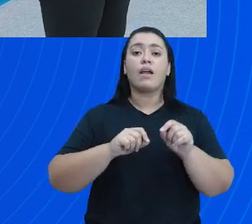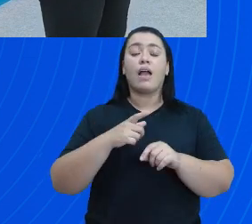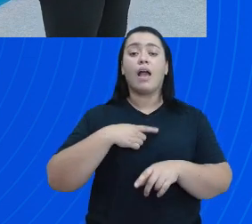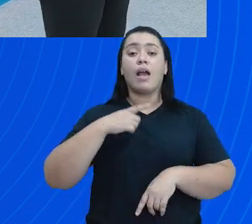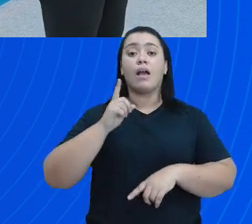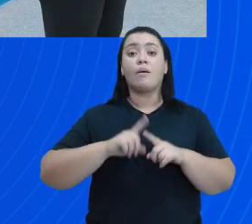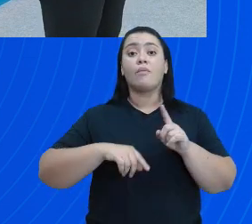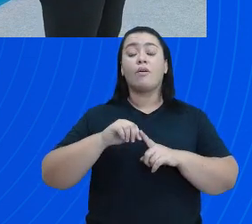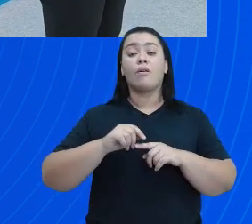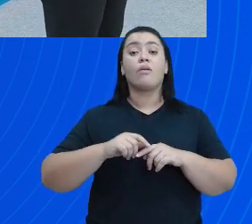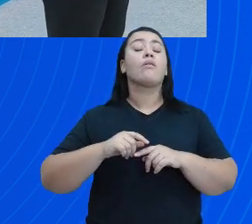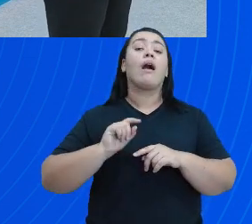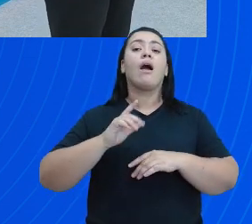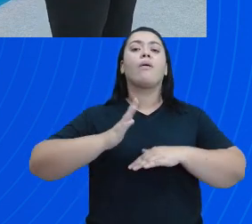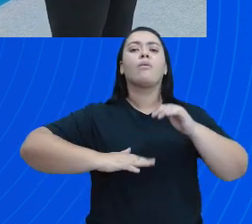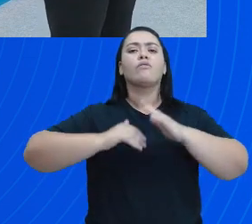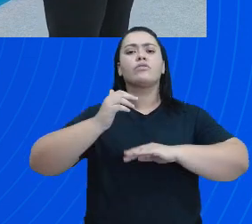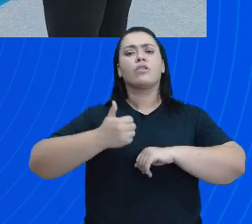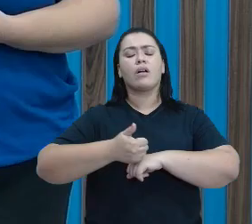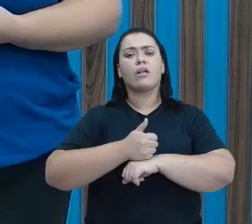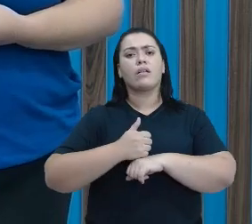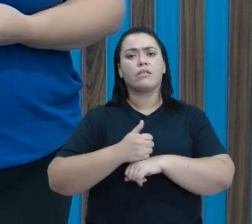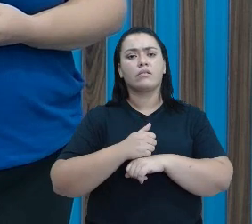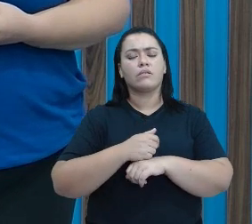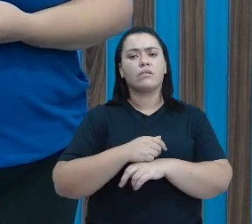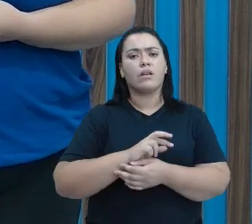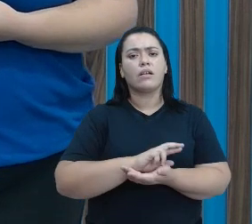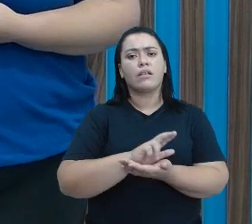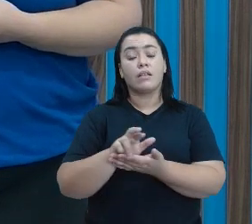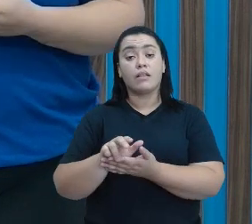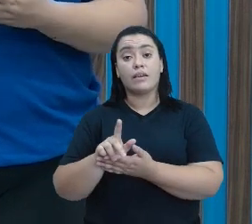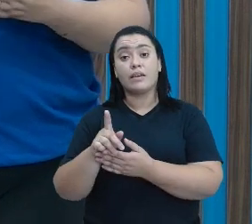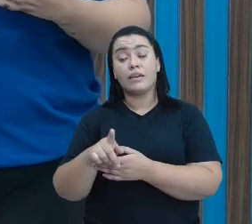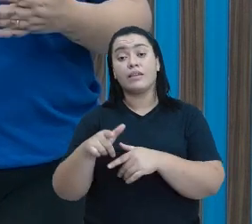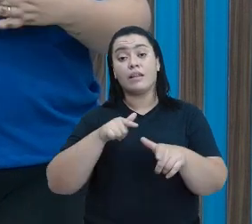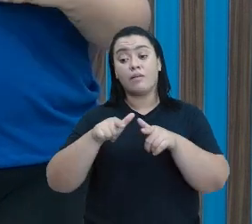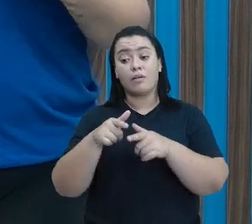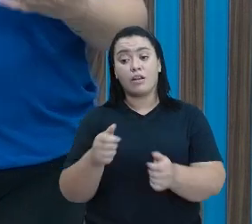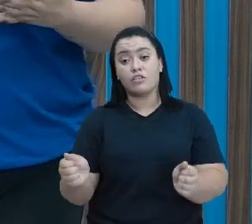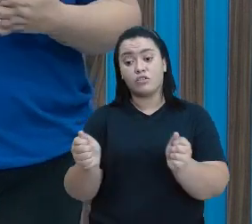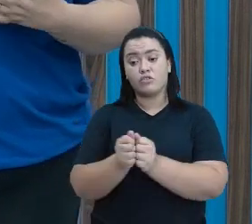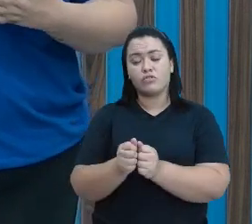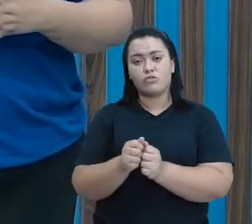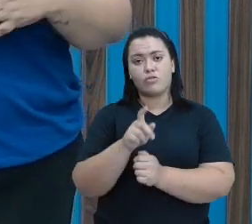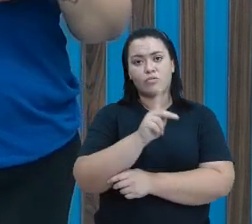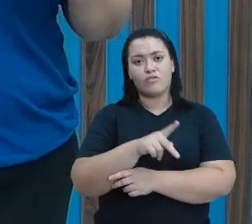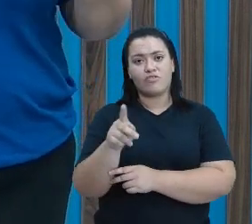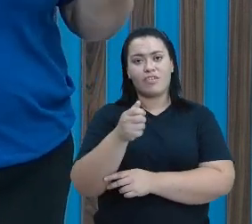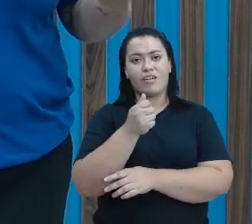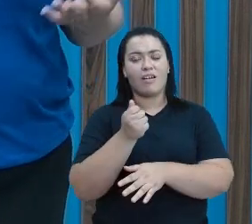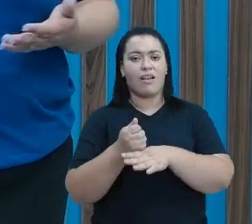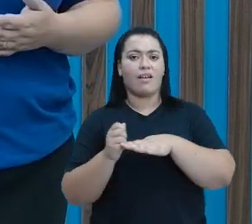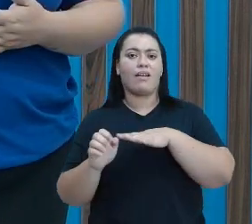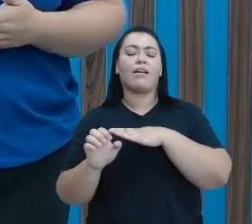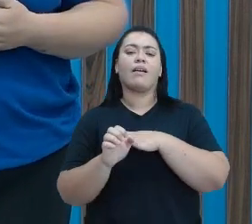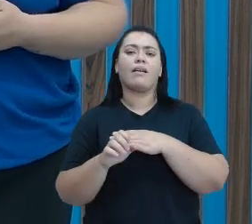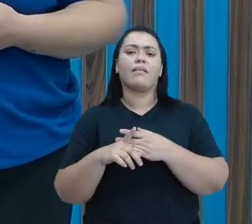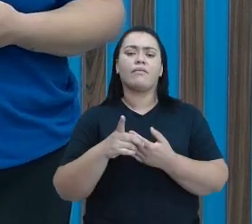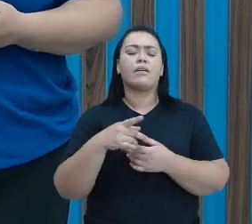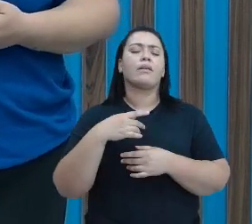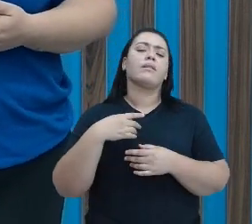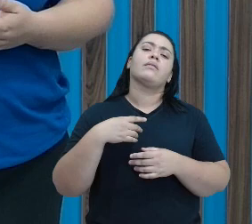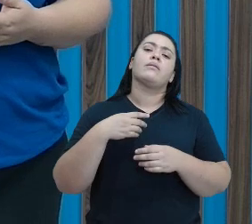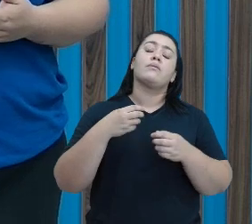profissionais que vão trabalhar junto com o professor do AEE, não é? E vamos ter outros momentos, vamos mostrar exemplos,